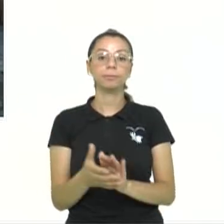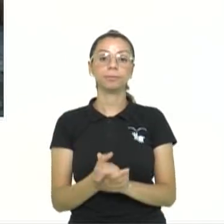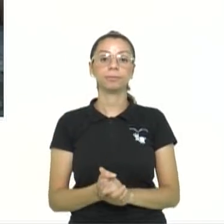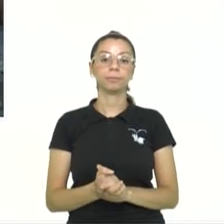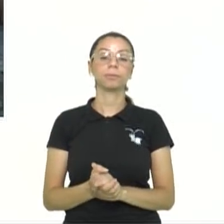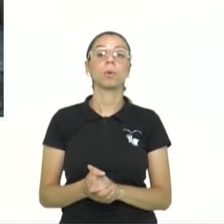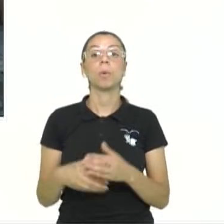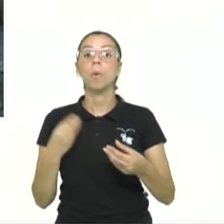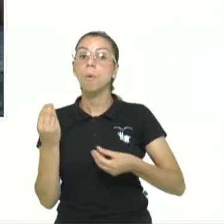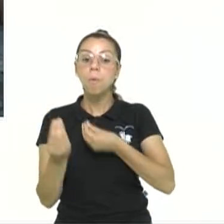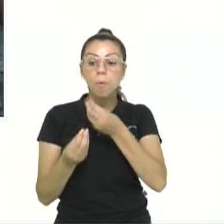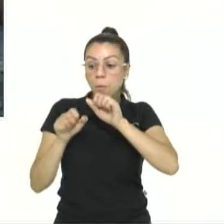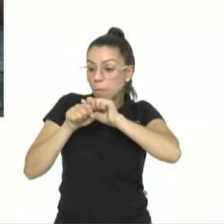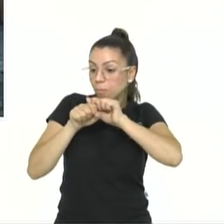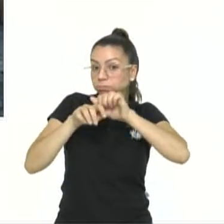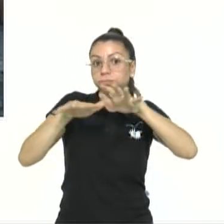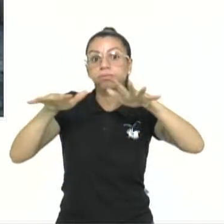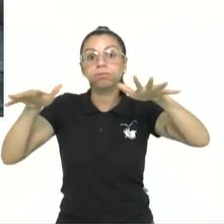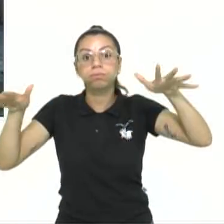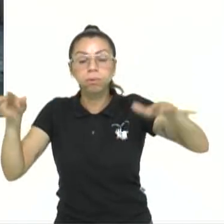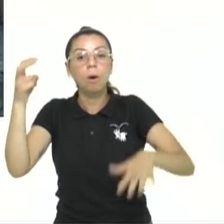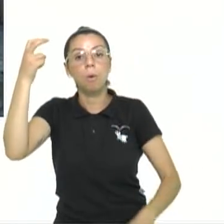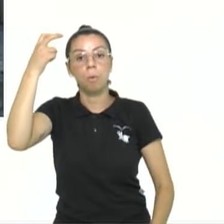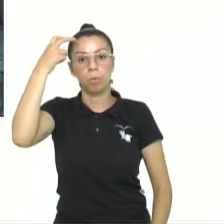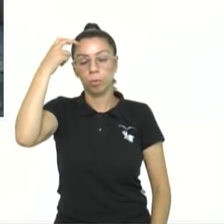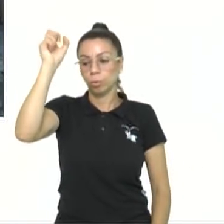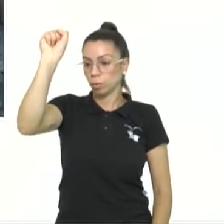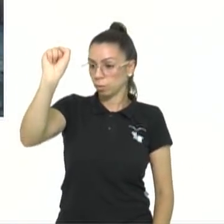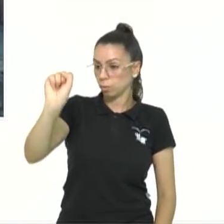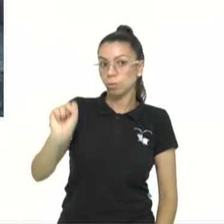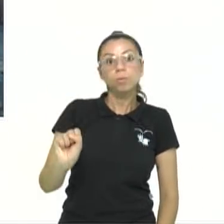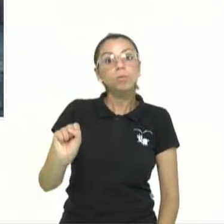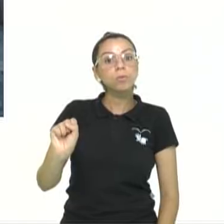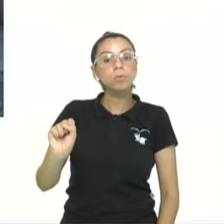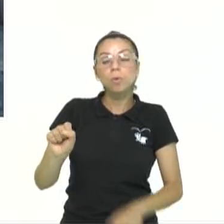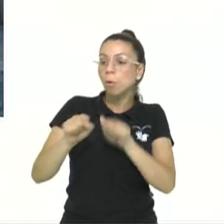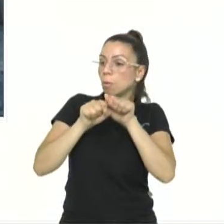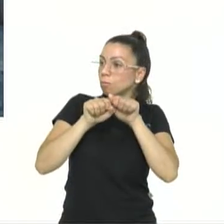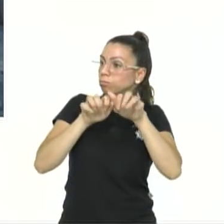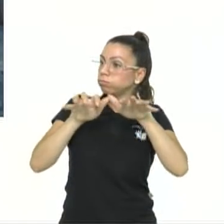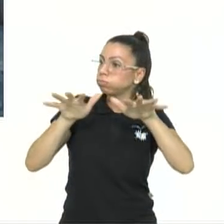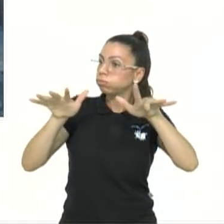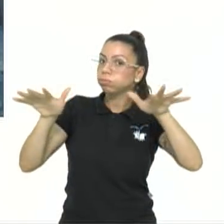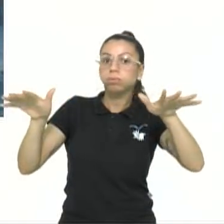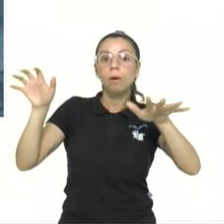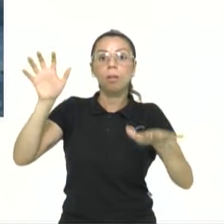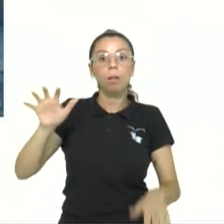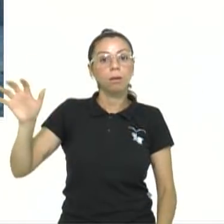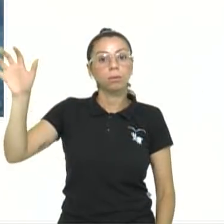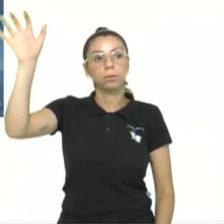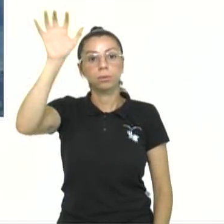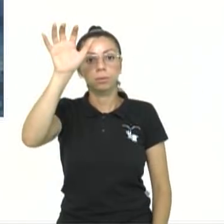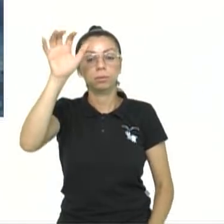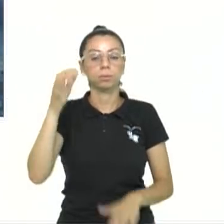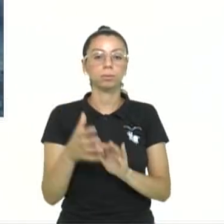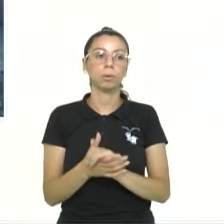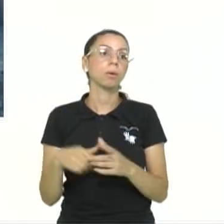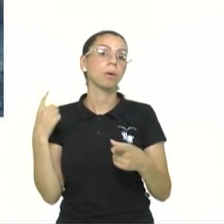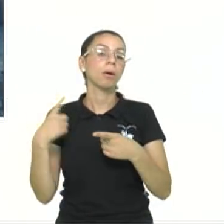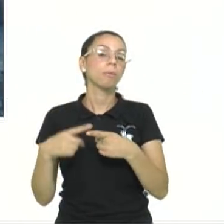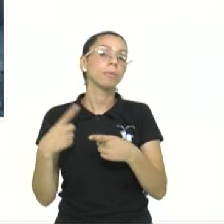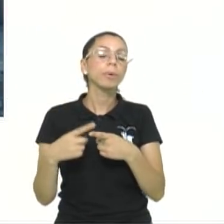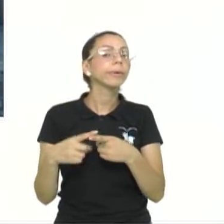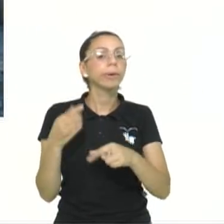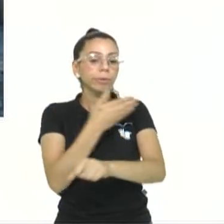se difundiu a cultura do Sul, do Rio Grande do Sul, ao longo dos caminhos percorridos. Porque os